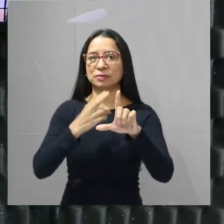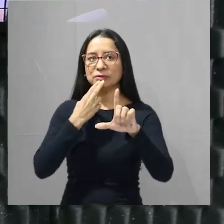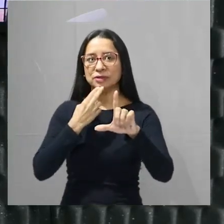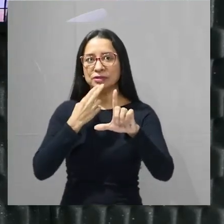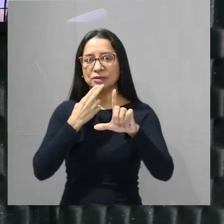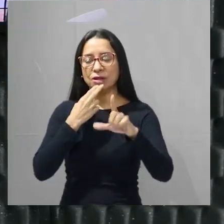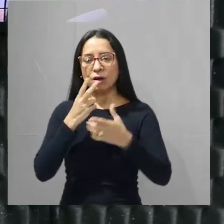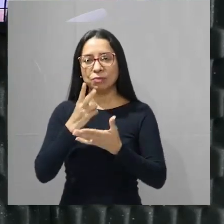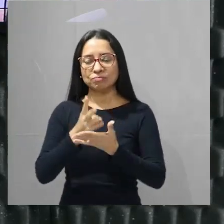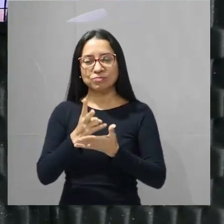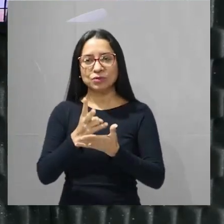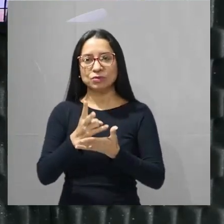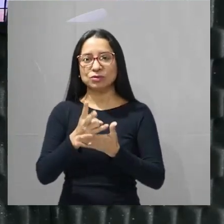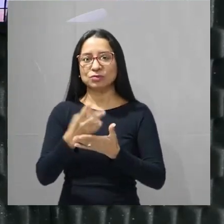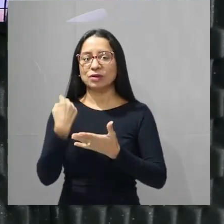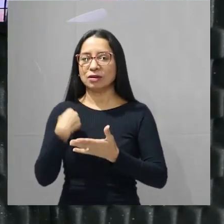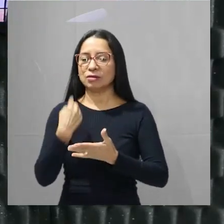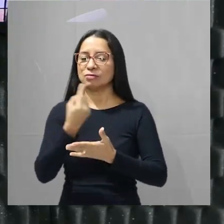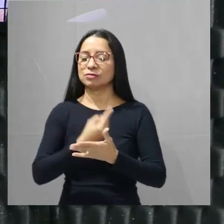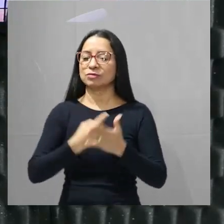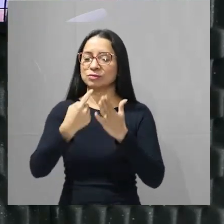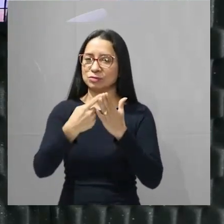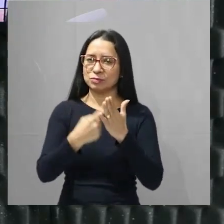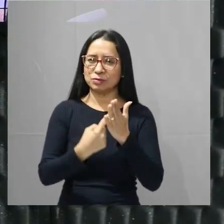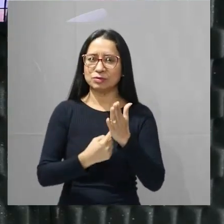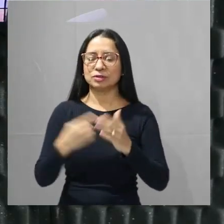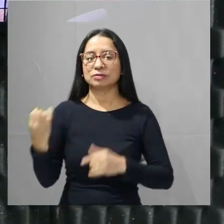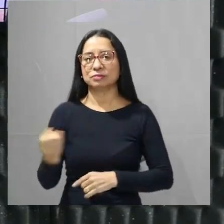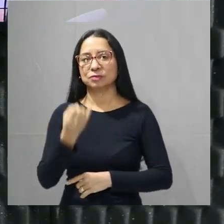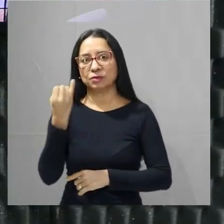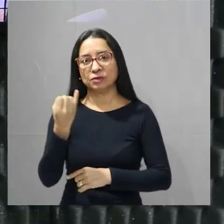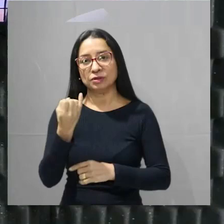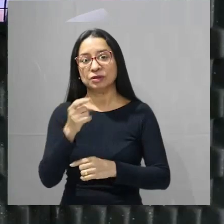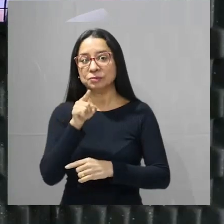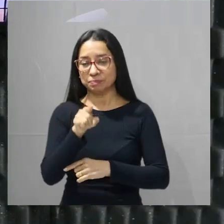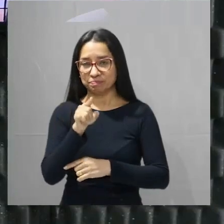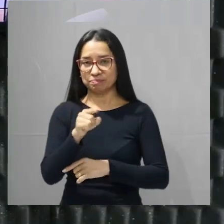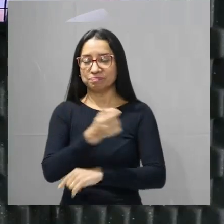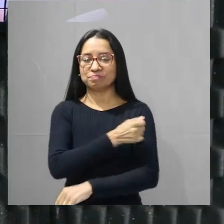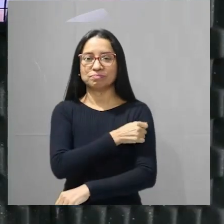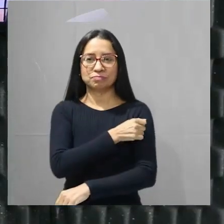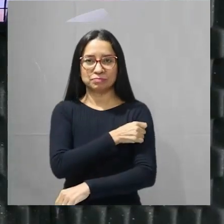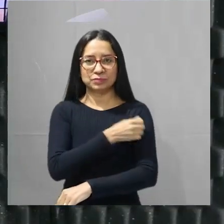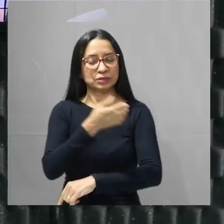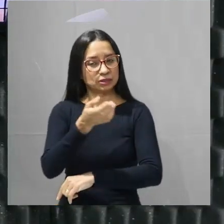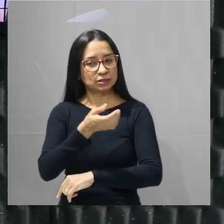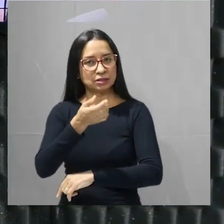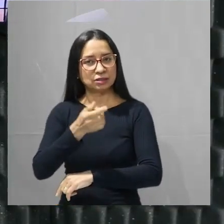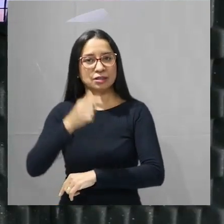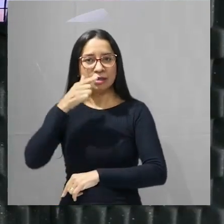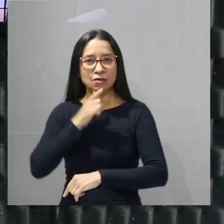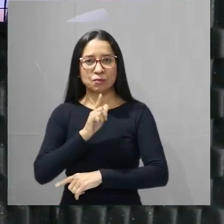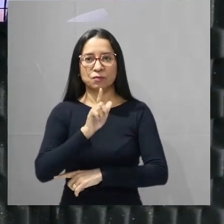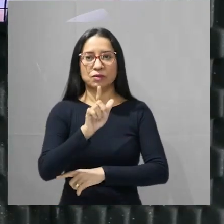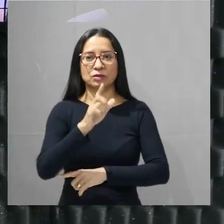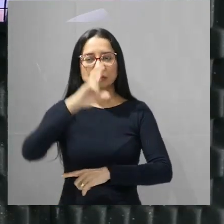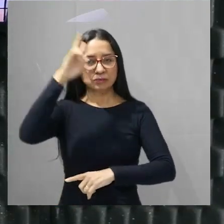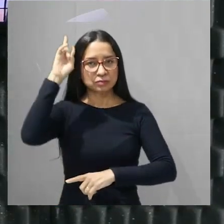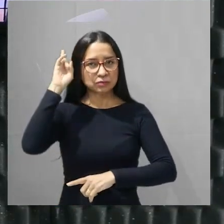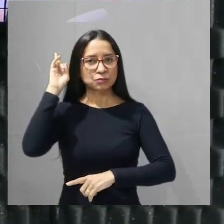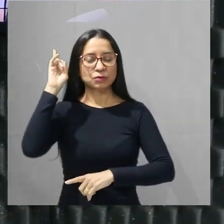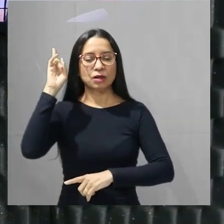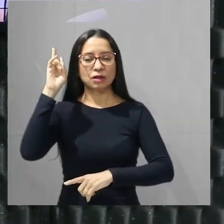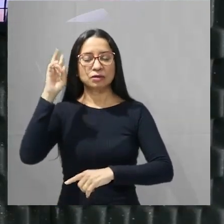dar continuidade a esse projeto fundamental para ti, estudante, que quer a tua aprovação no vestibular,